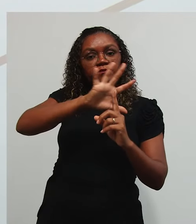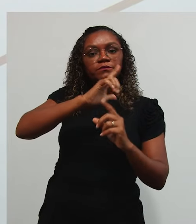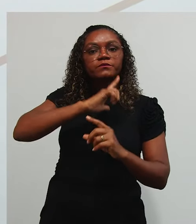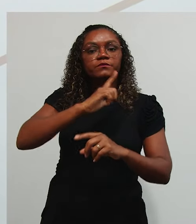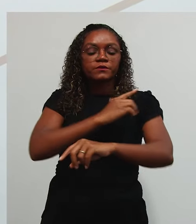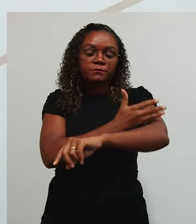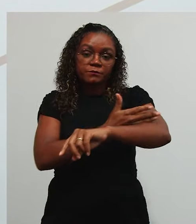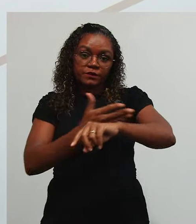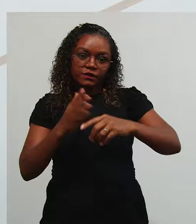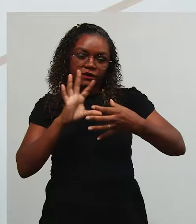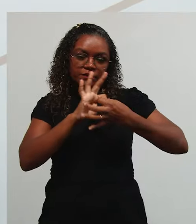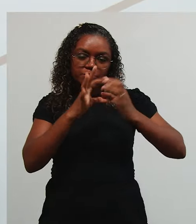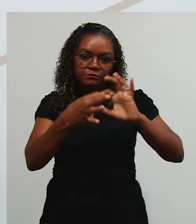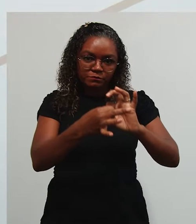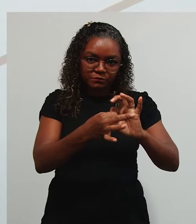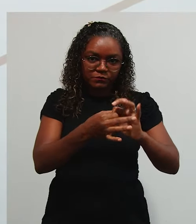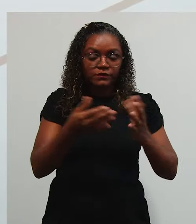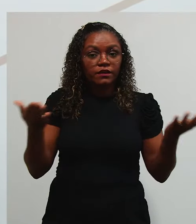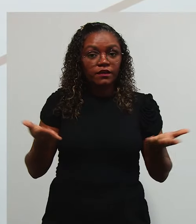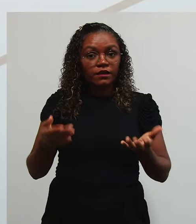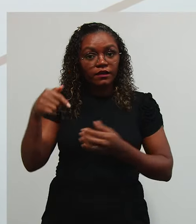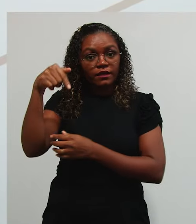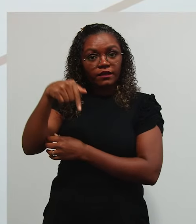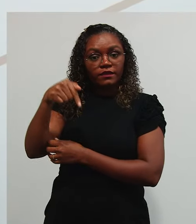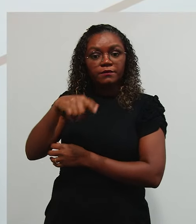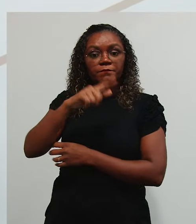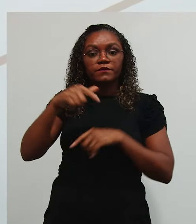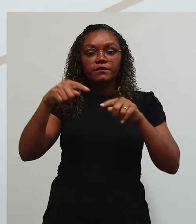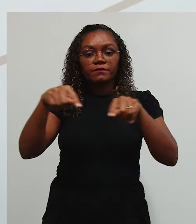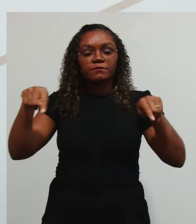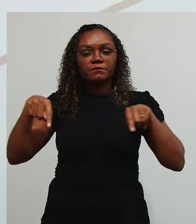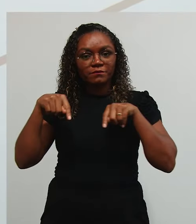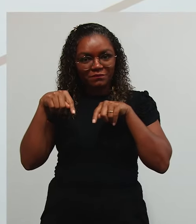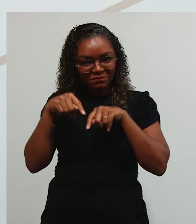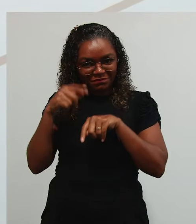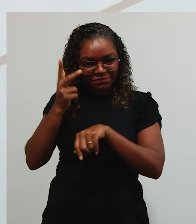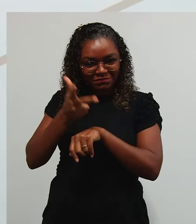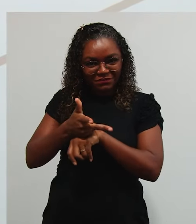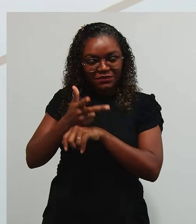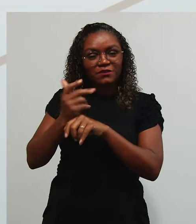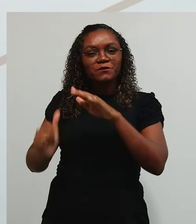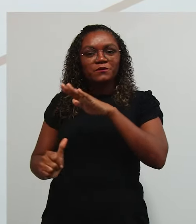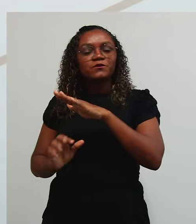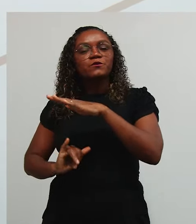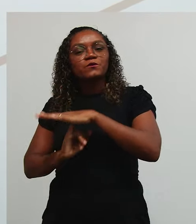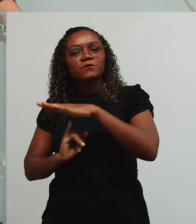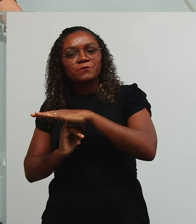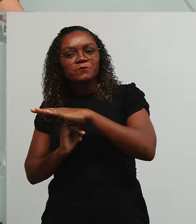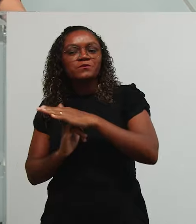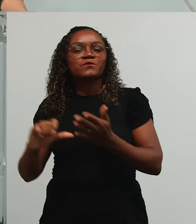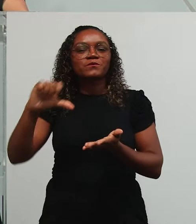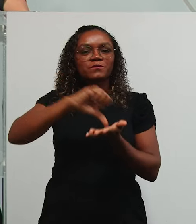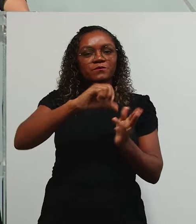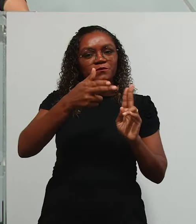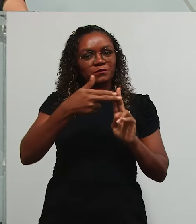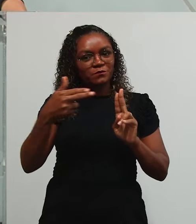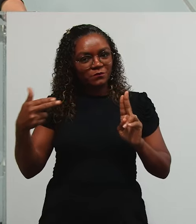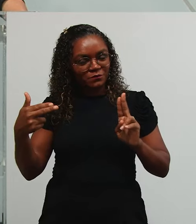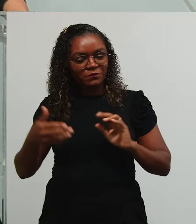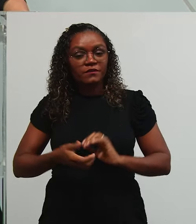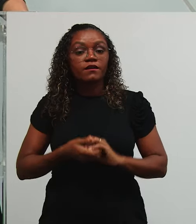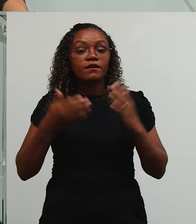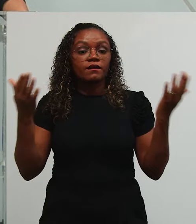pontinhos e eu falo aqui do campus do ifro Porto Velho zona norte e agora a gente vai